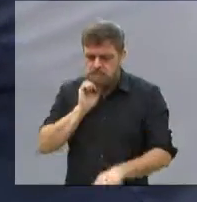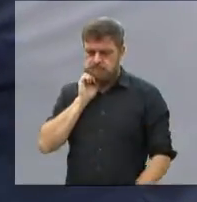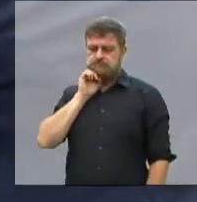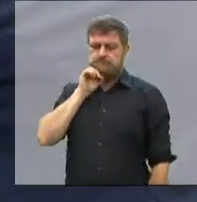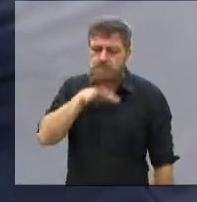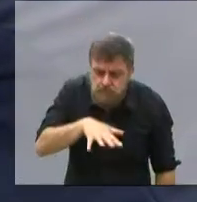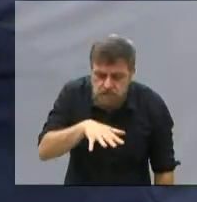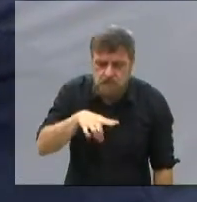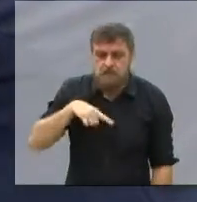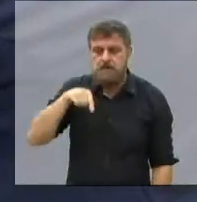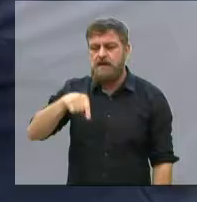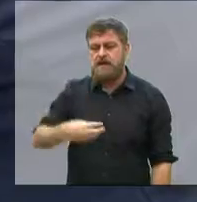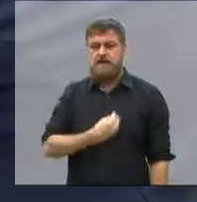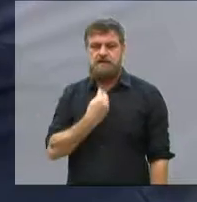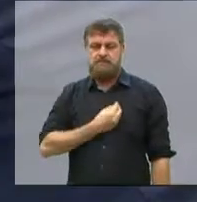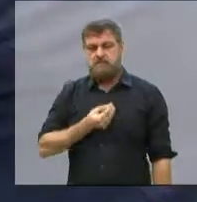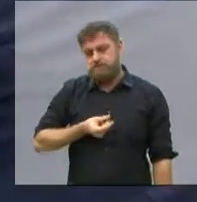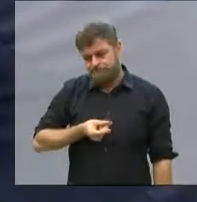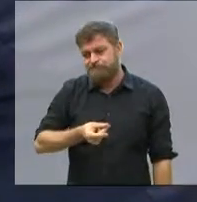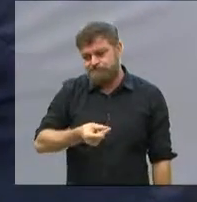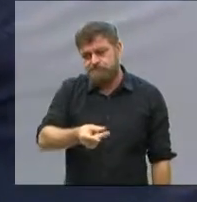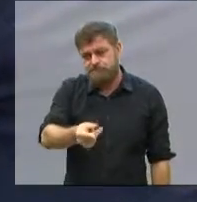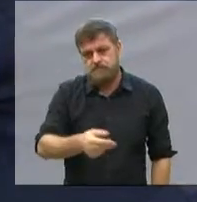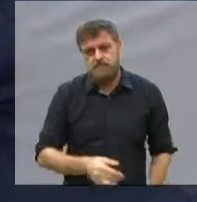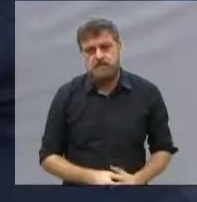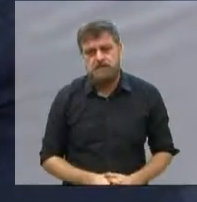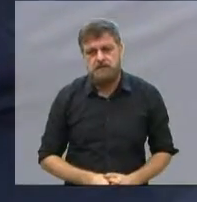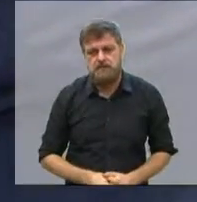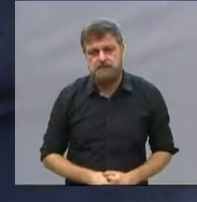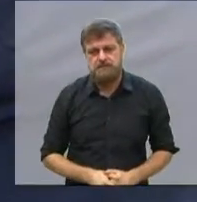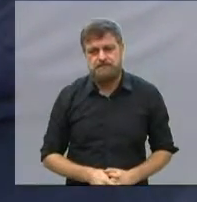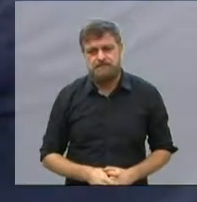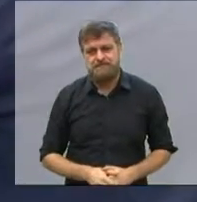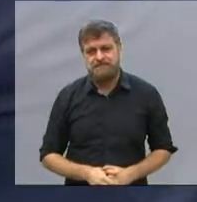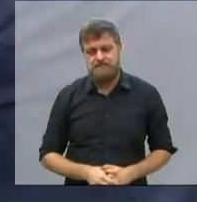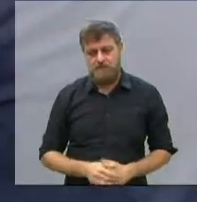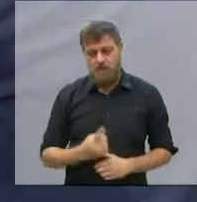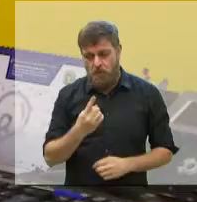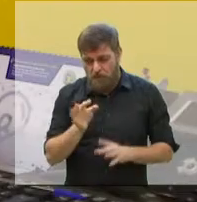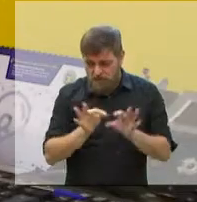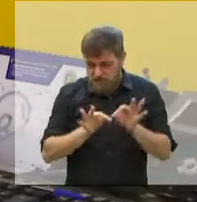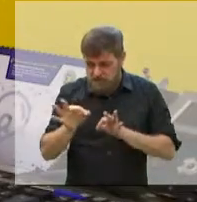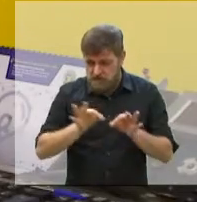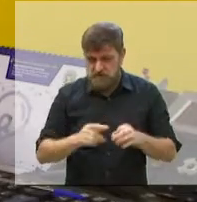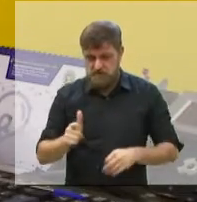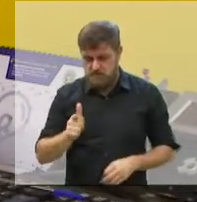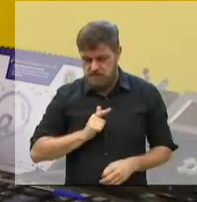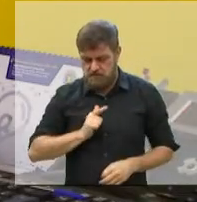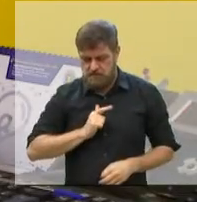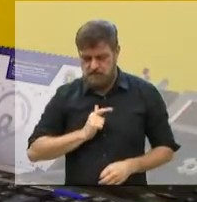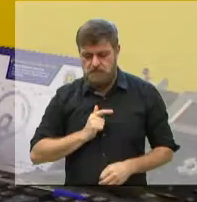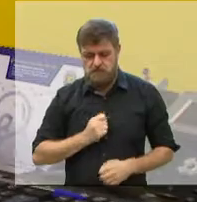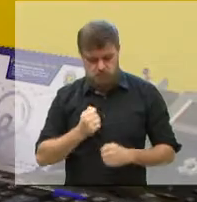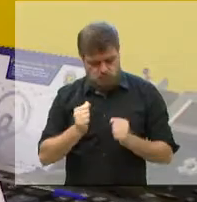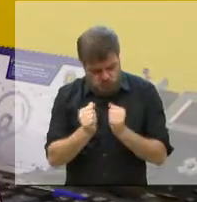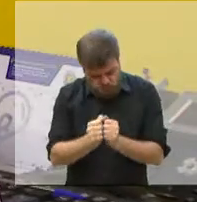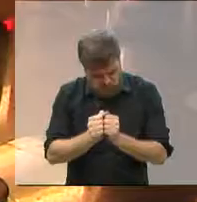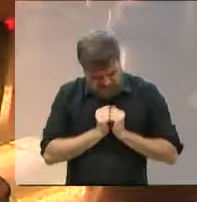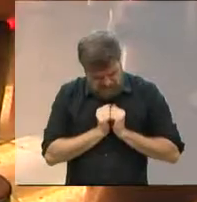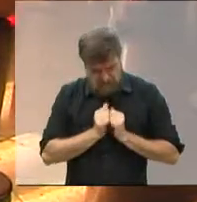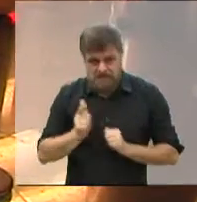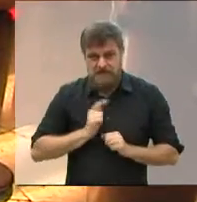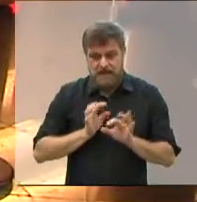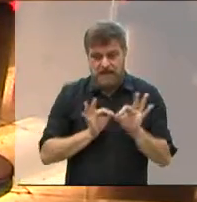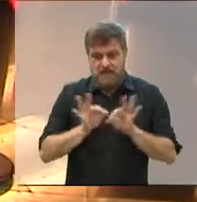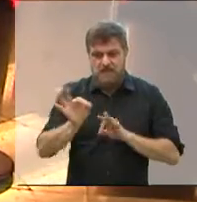de desengasgo nesse menino, provavelmente ele estaria vivo. Esse é um dos projetos que eu tenho, carrego comigo também. Tem um projeto